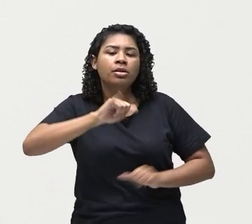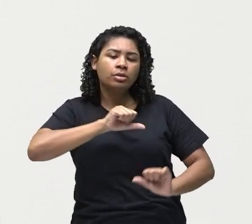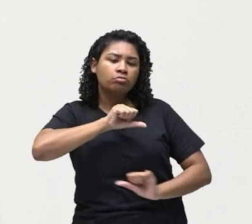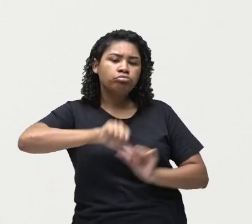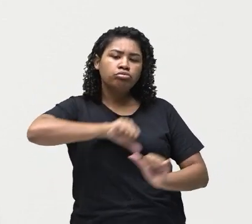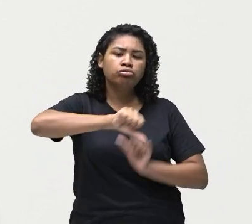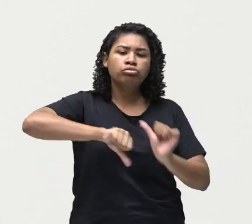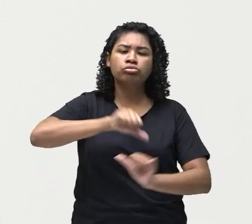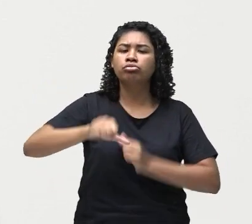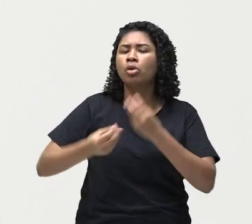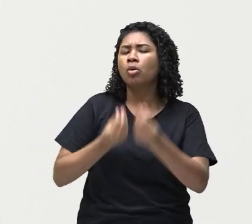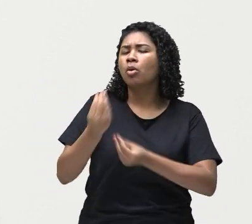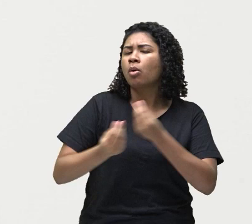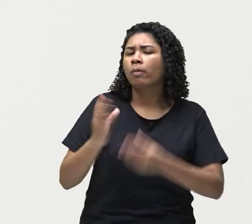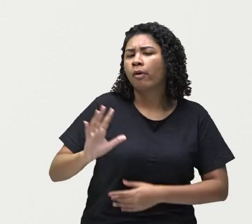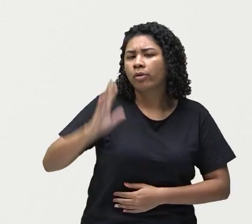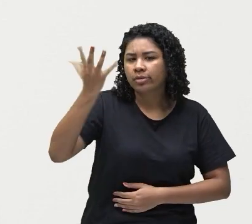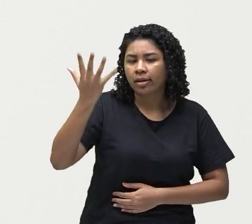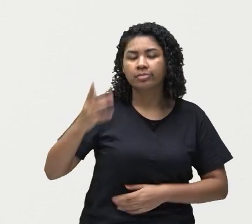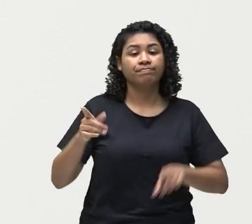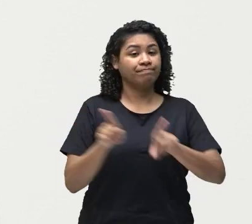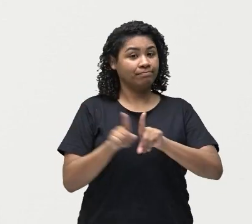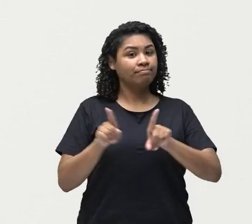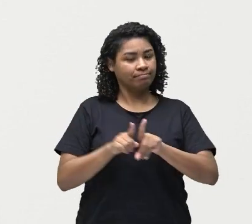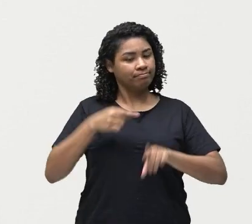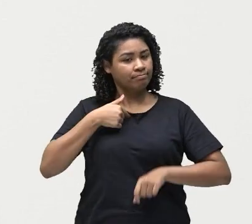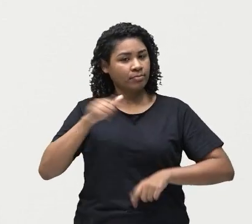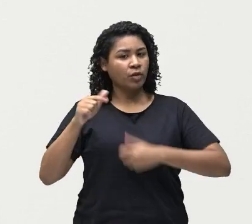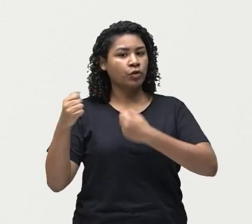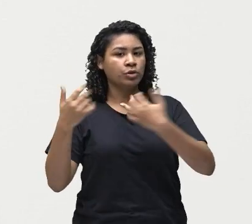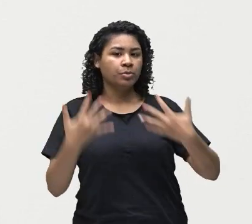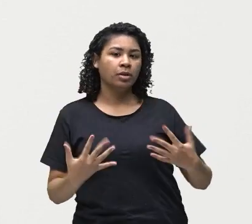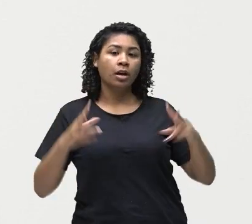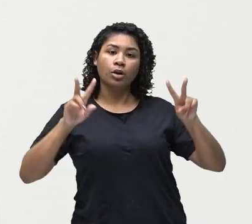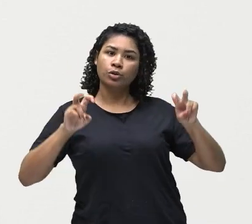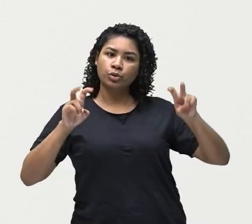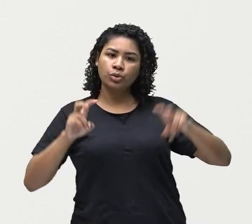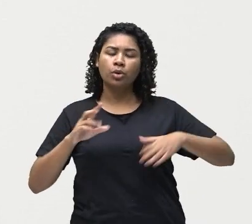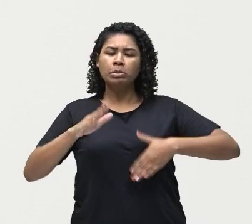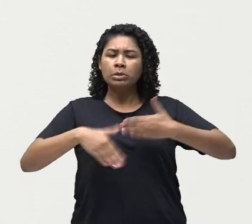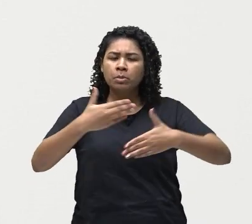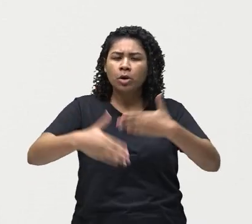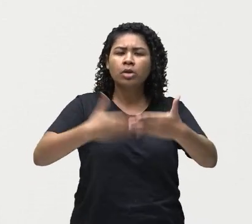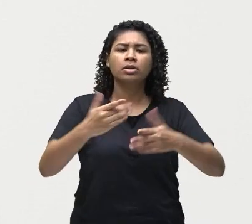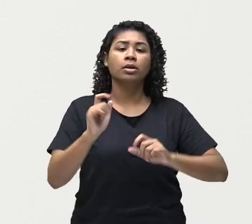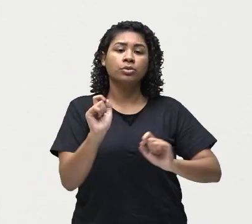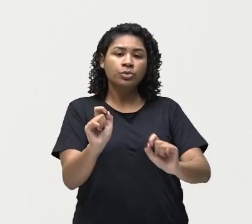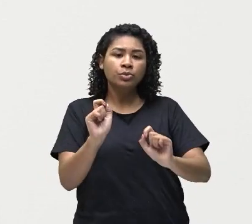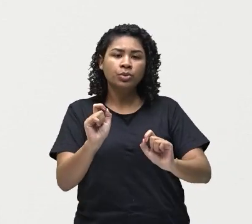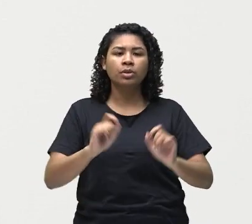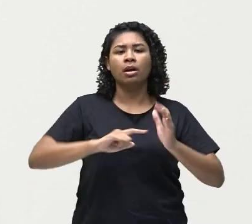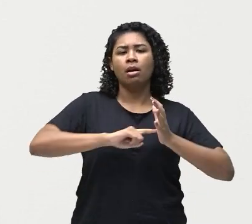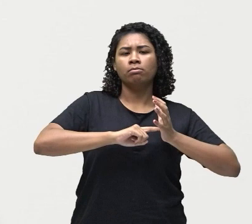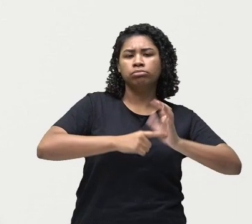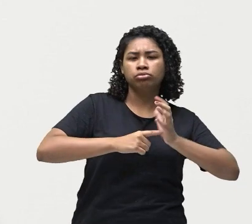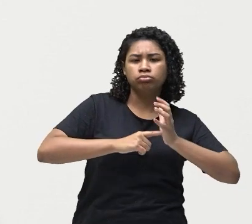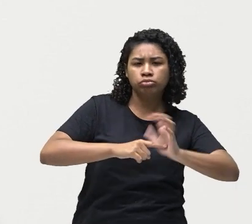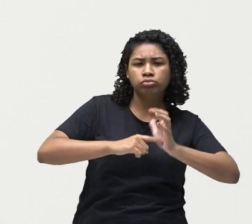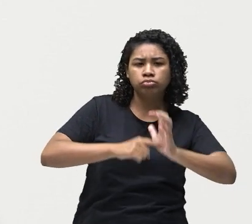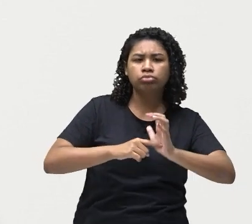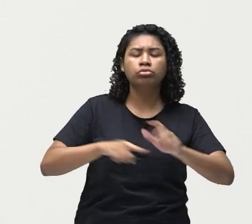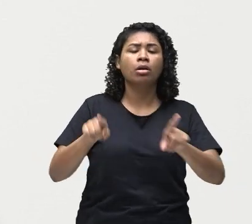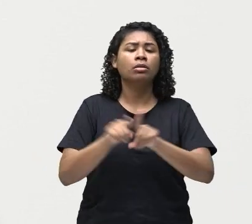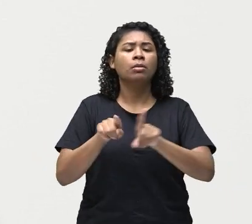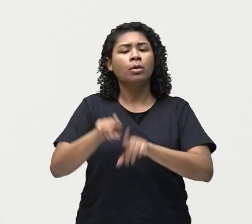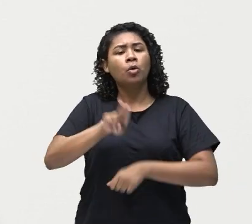transformação vamos observar também o processo de mecânica cinética né utilização